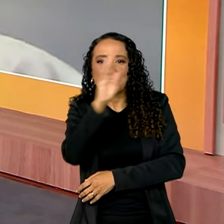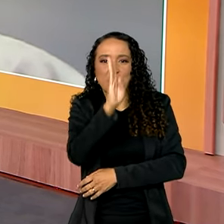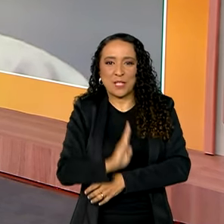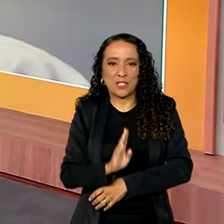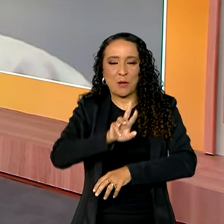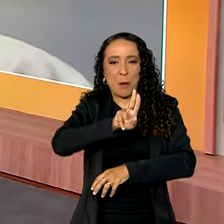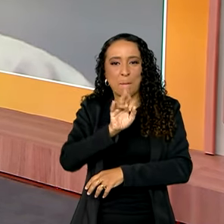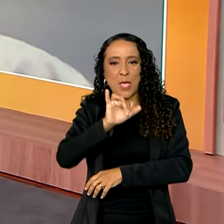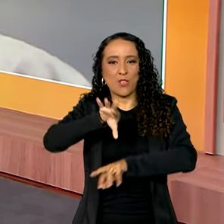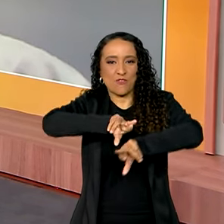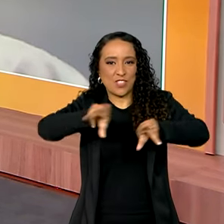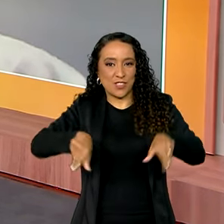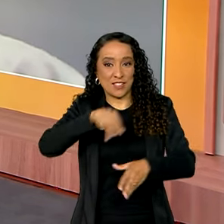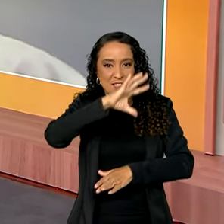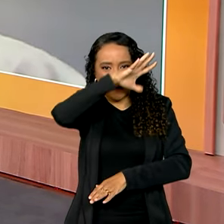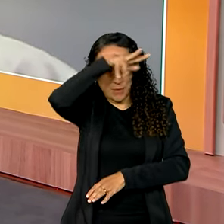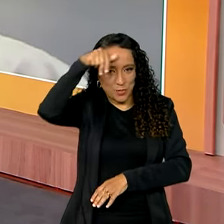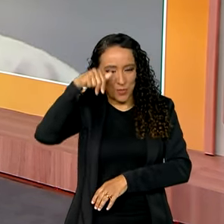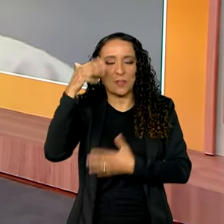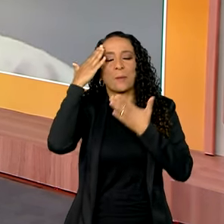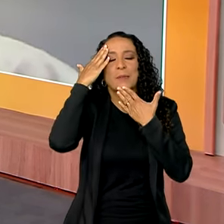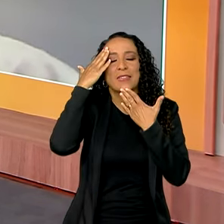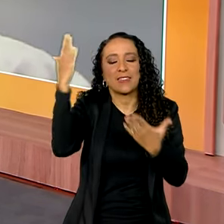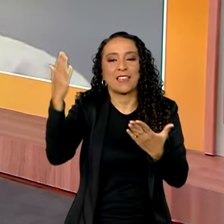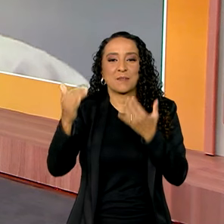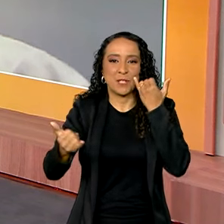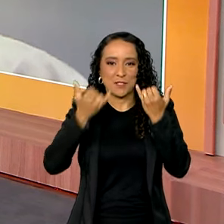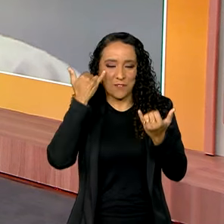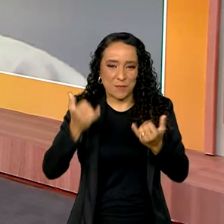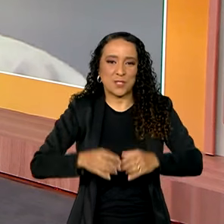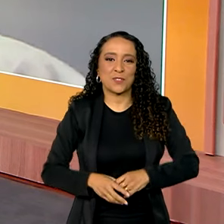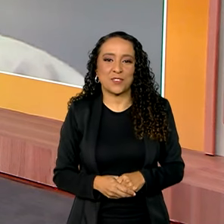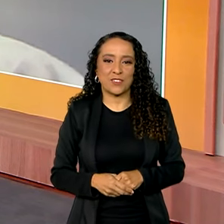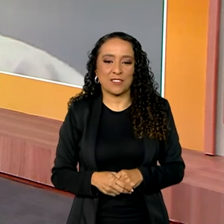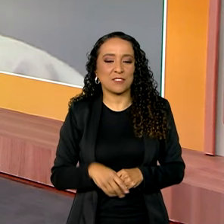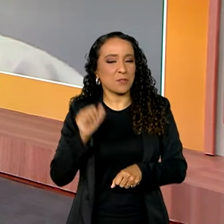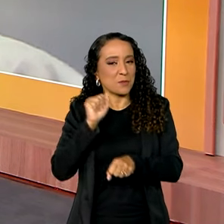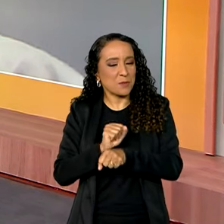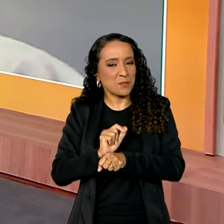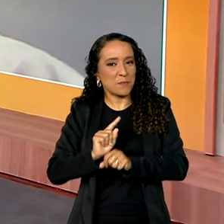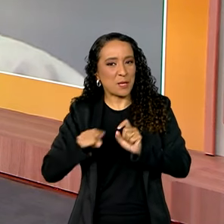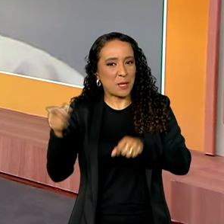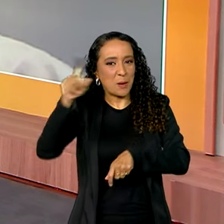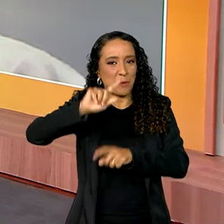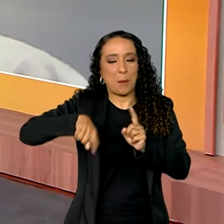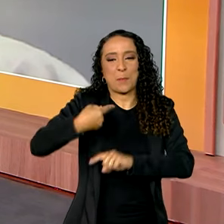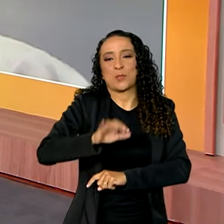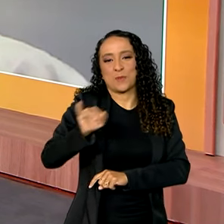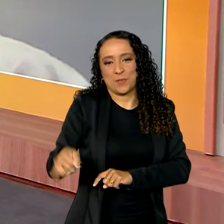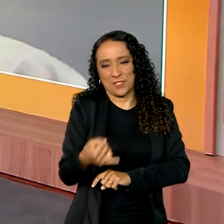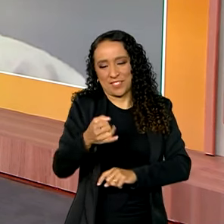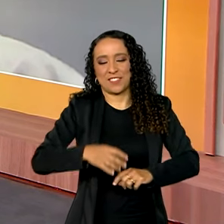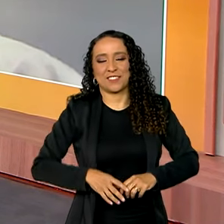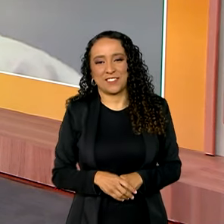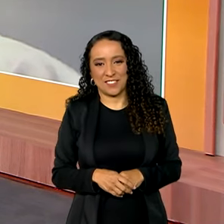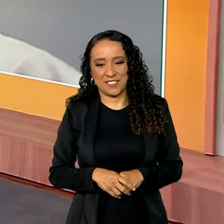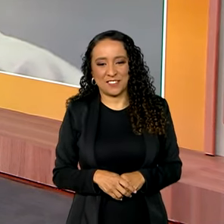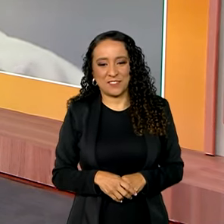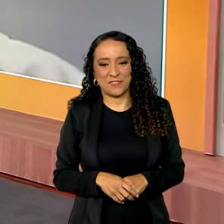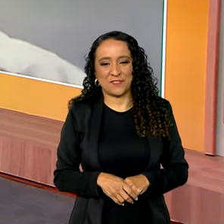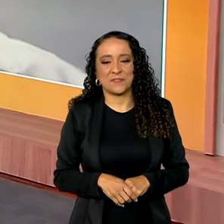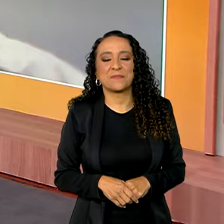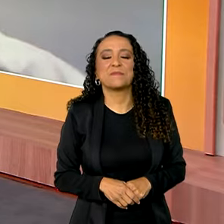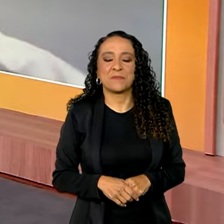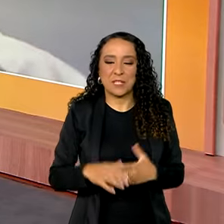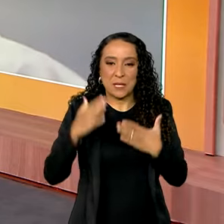de Biodiversidade Amazônica. Muito obrigada pelas informações e eu aguardo o senhor numa próxima oportunidade.